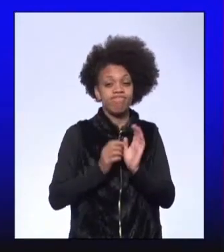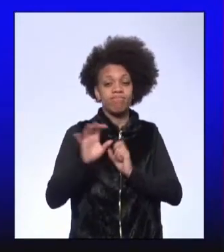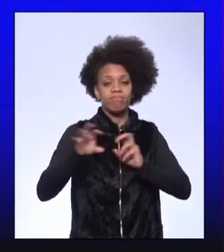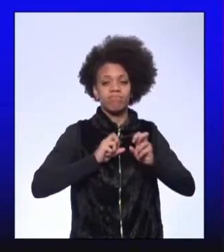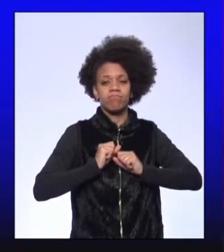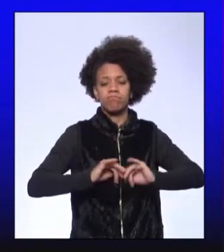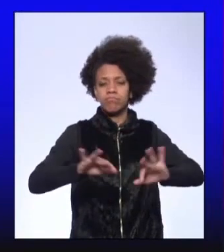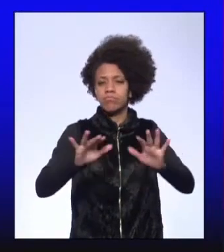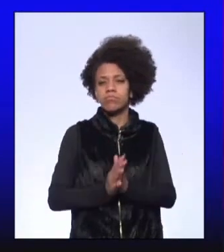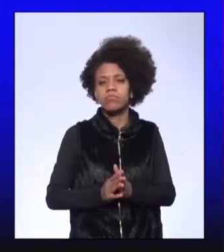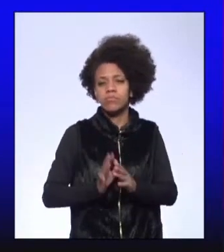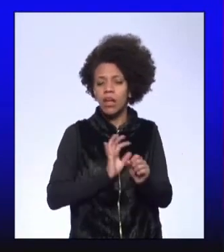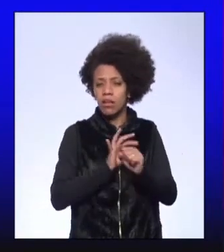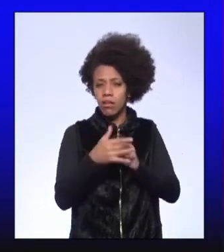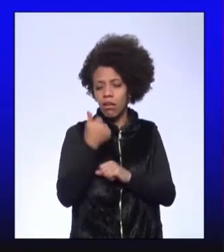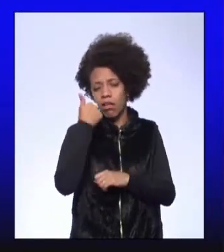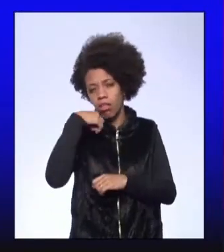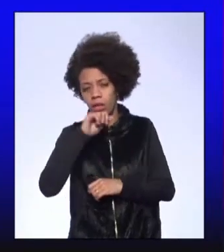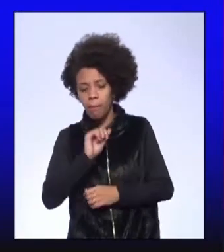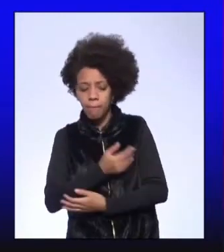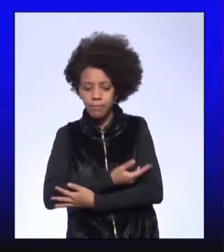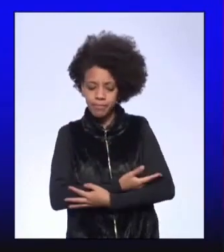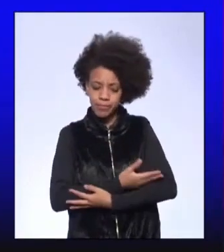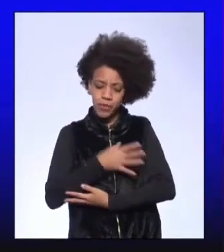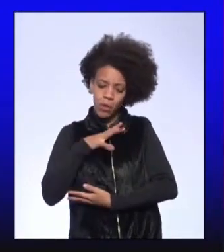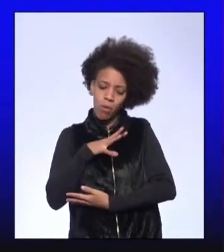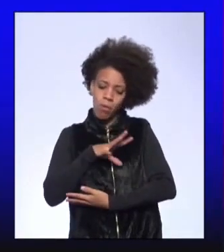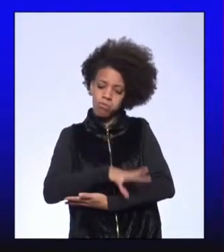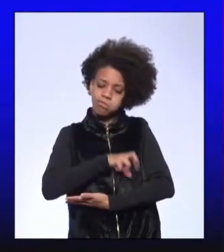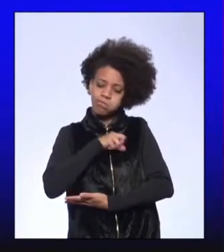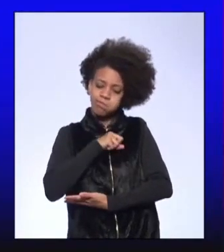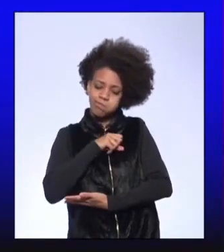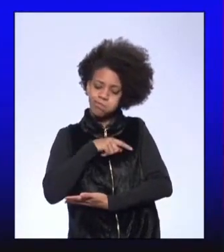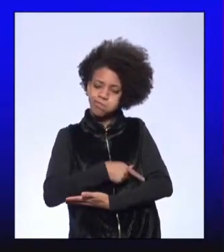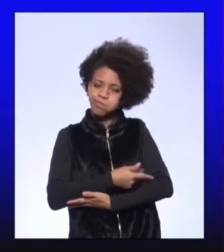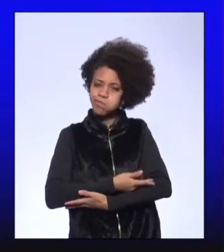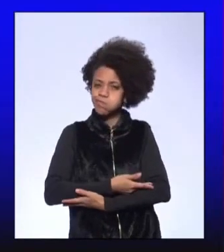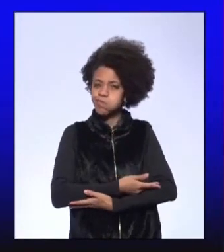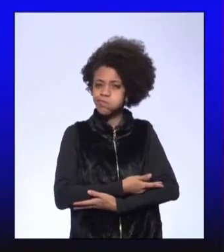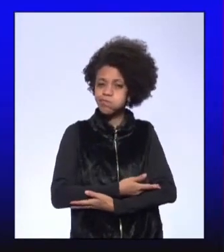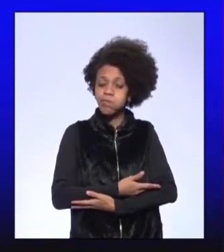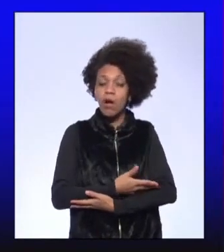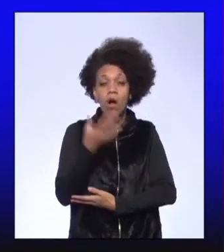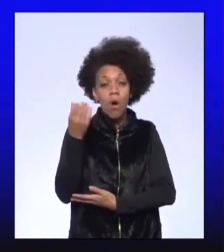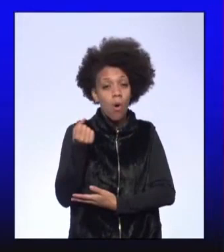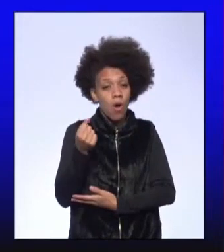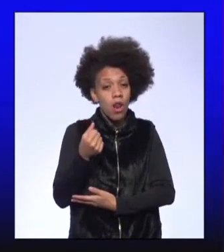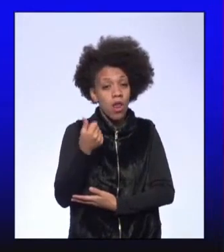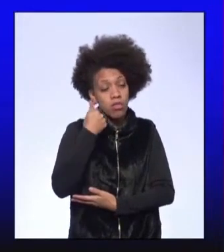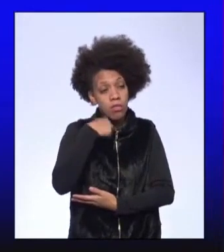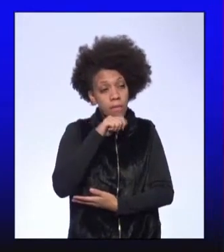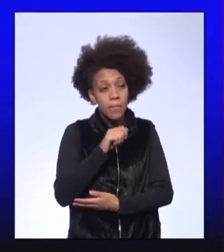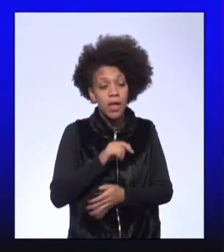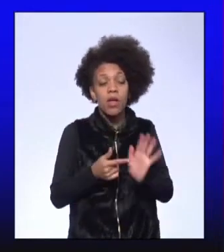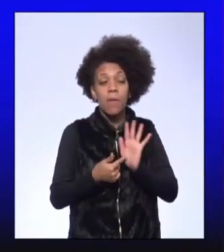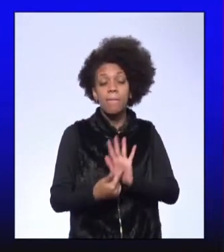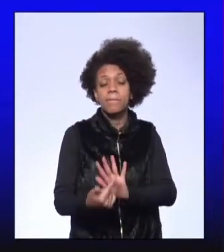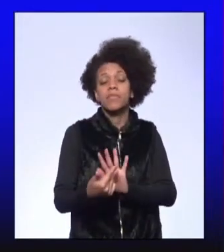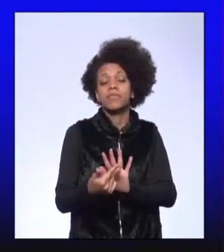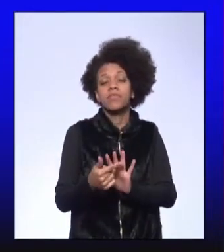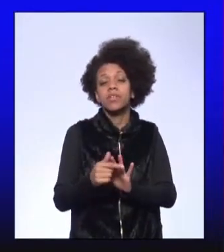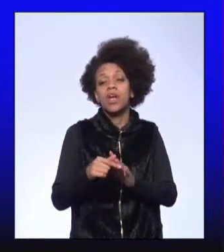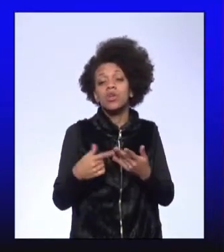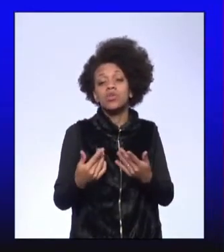da Covid-19 da mãe para o bebê, o aleitamento materno traz benefícios de tal monta